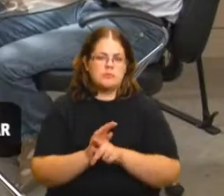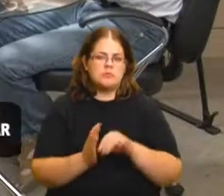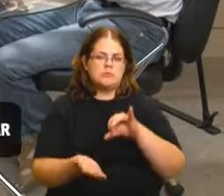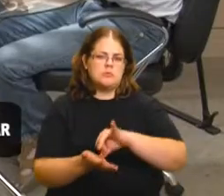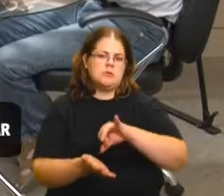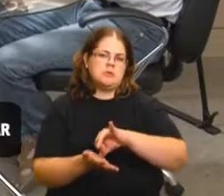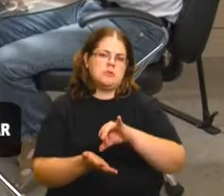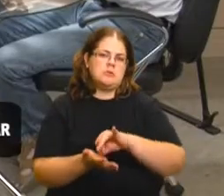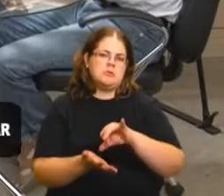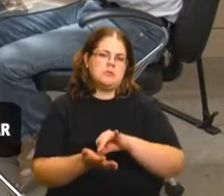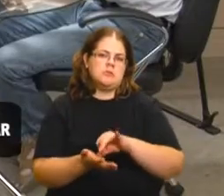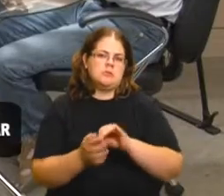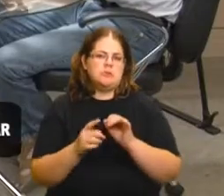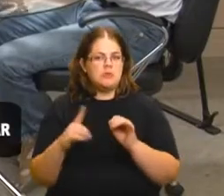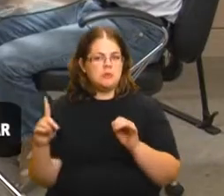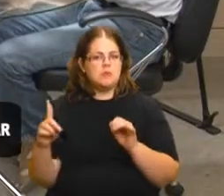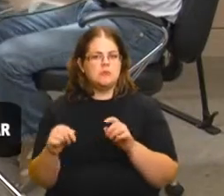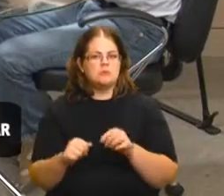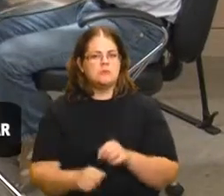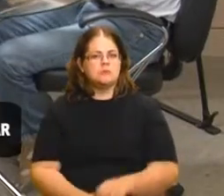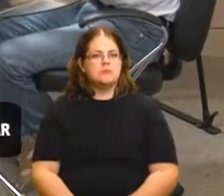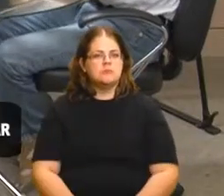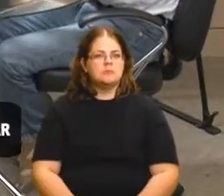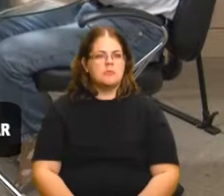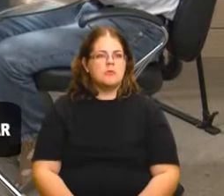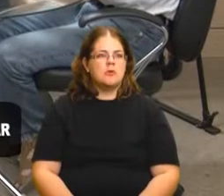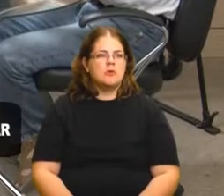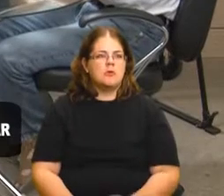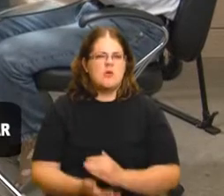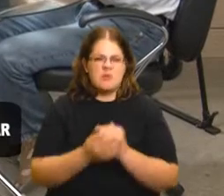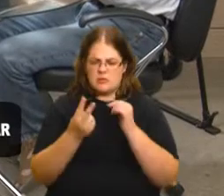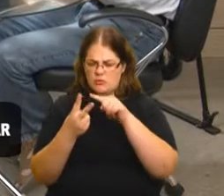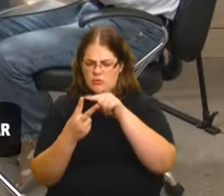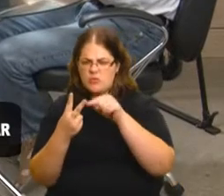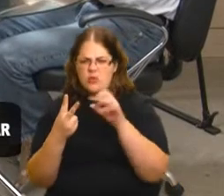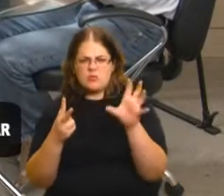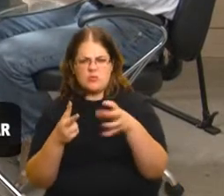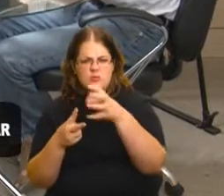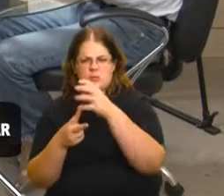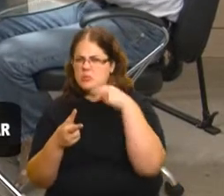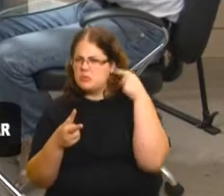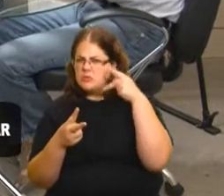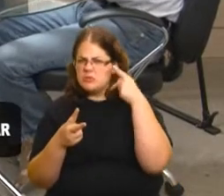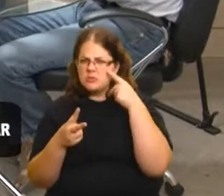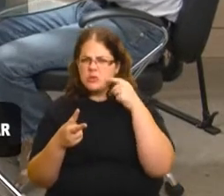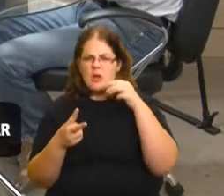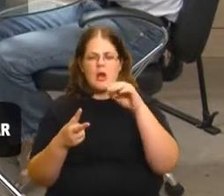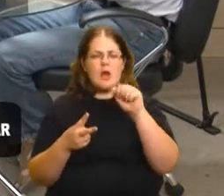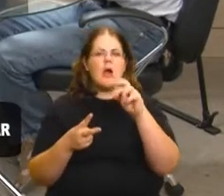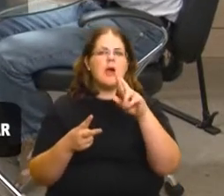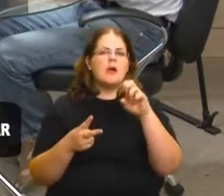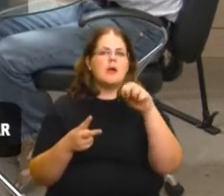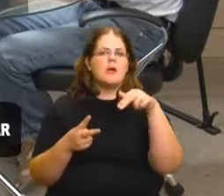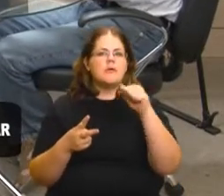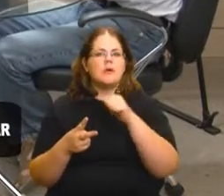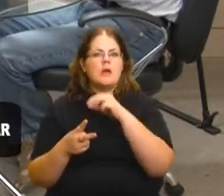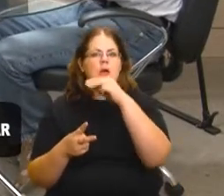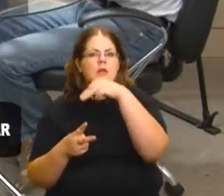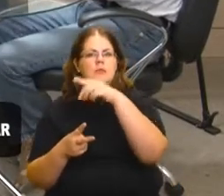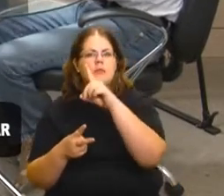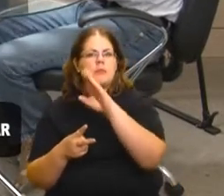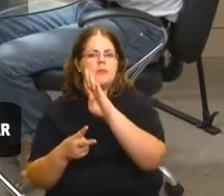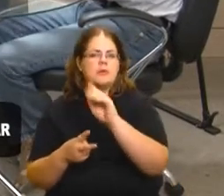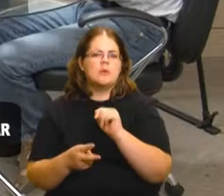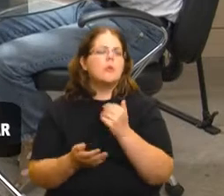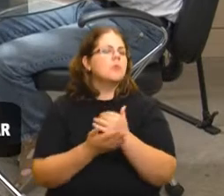forças do centro para a direita. E aí começa o bipartidarismo, né? Não, ainda não. Ainda não. Mais tarde um pouco. A Arena MDB começou quando,